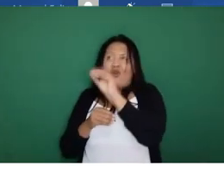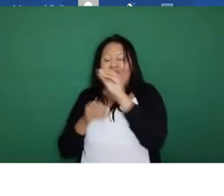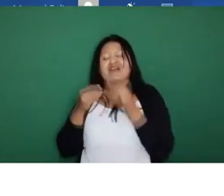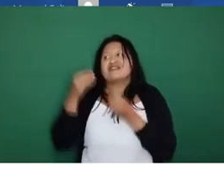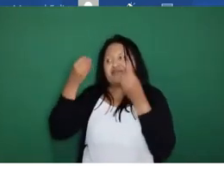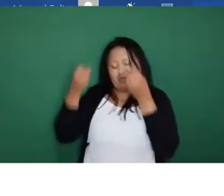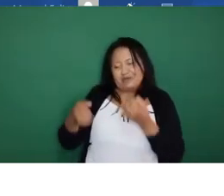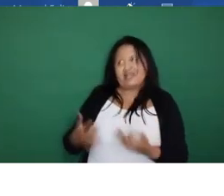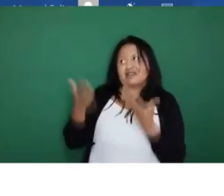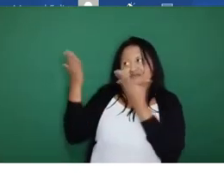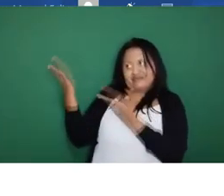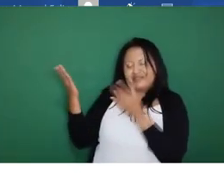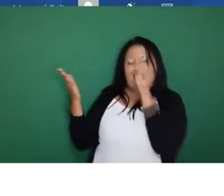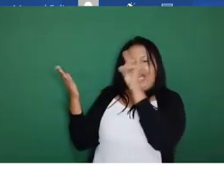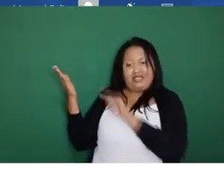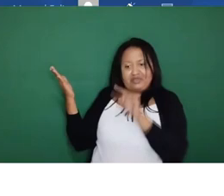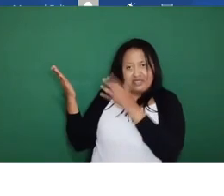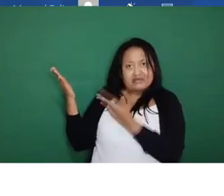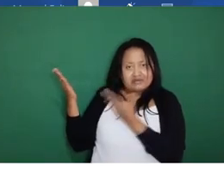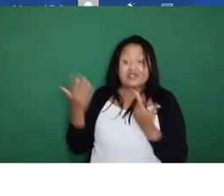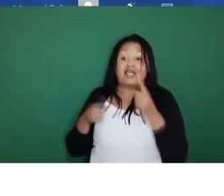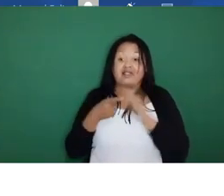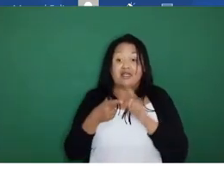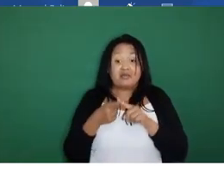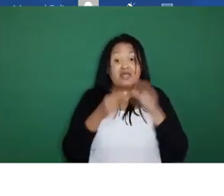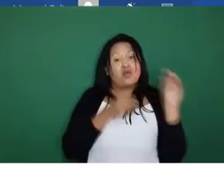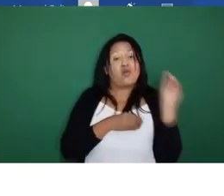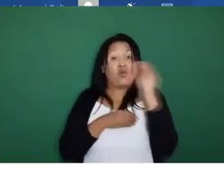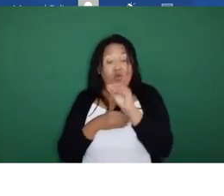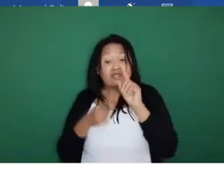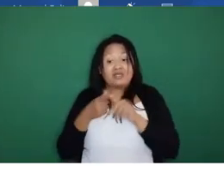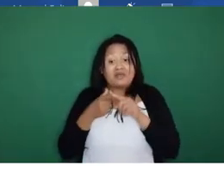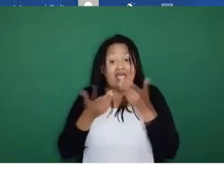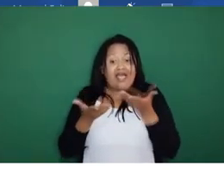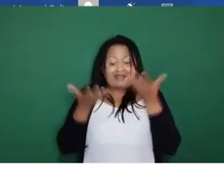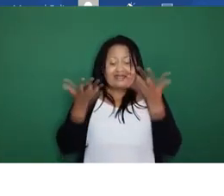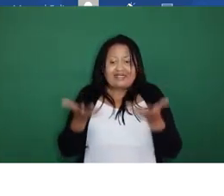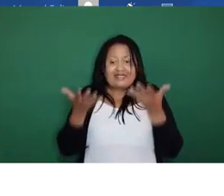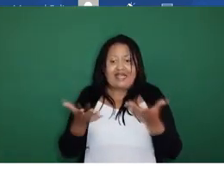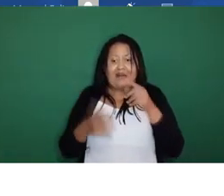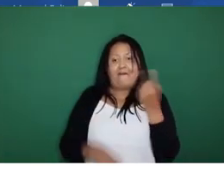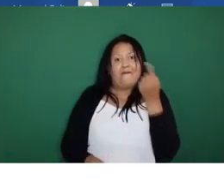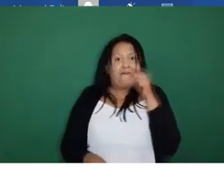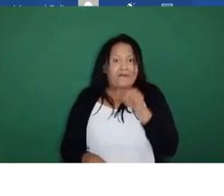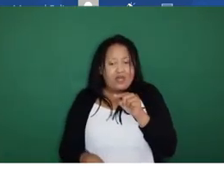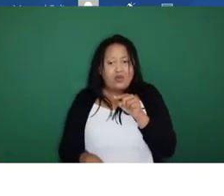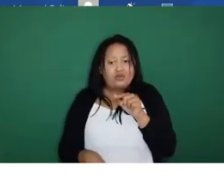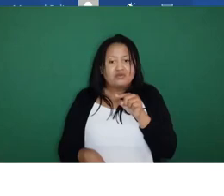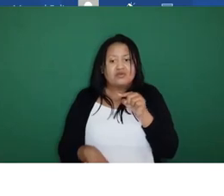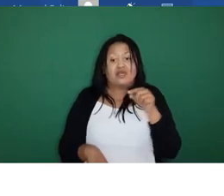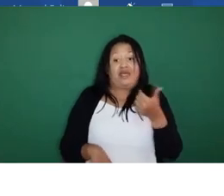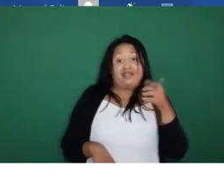a vocês arredondada a gente colocou a densidade mil 10 e 18 fácil